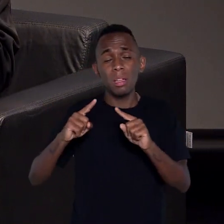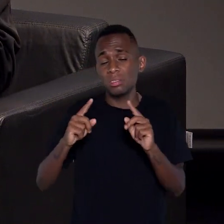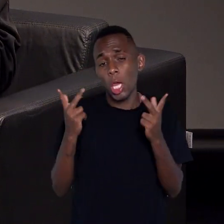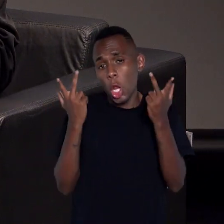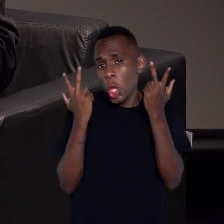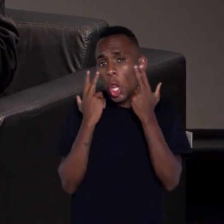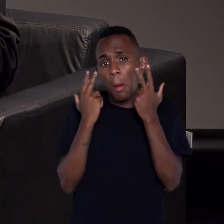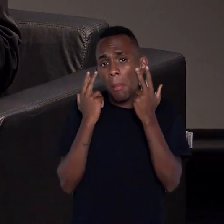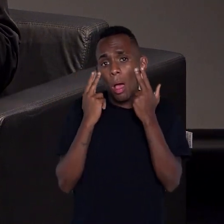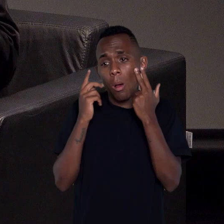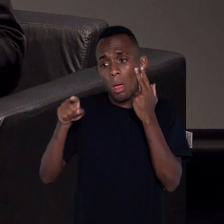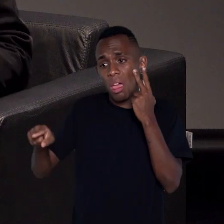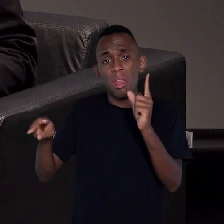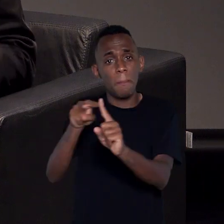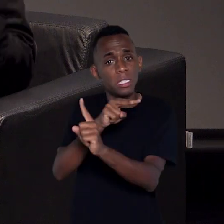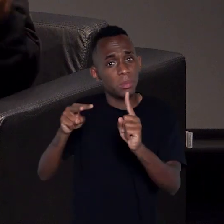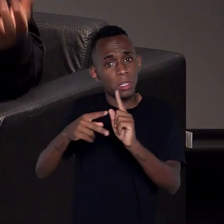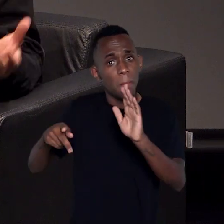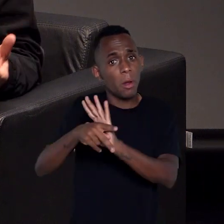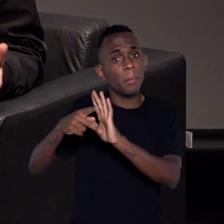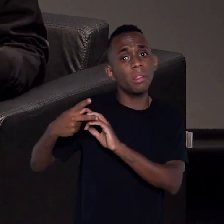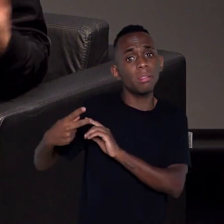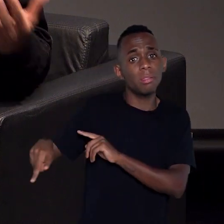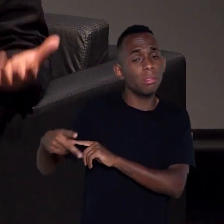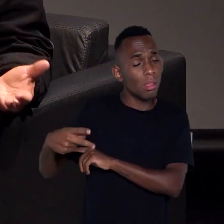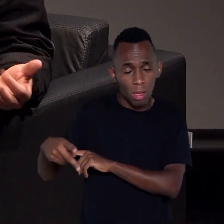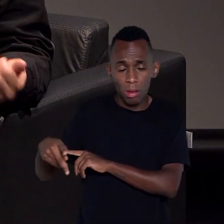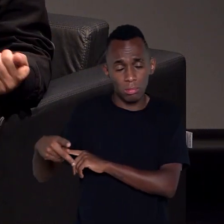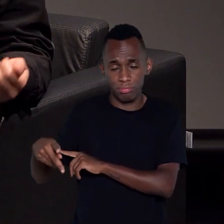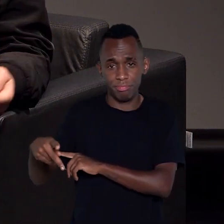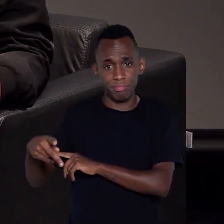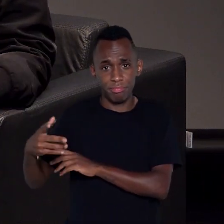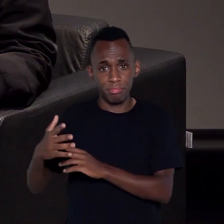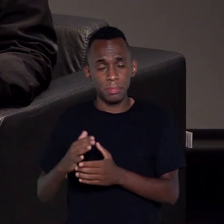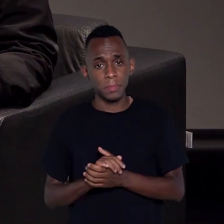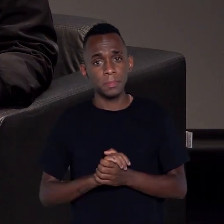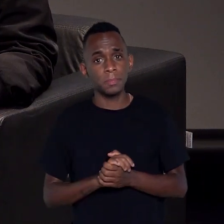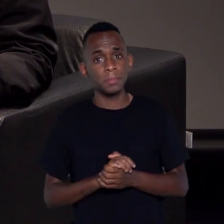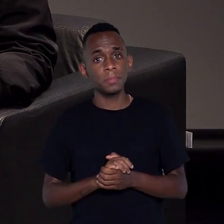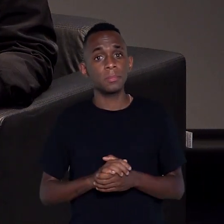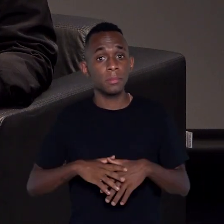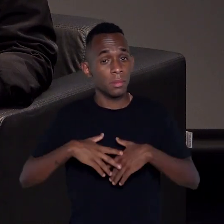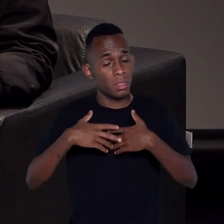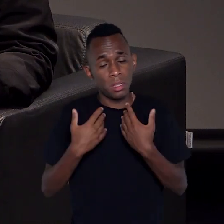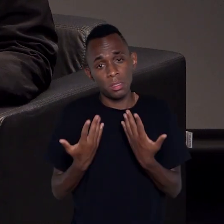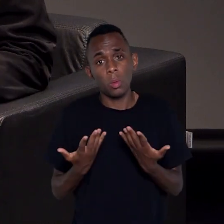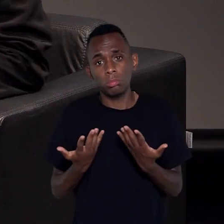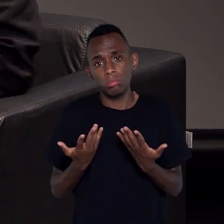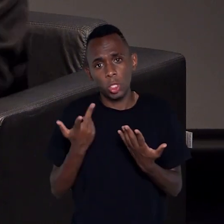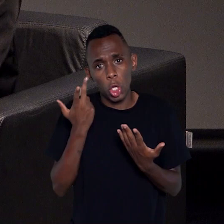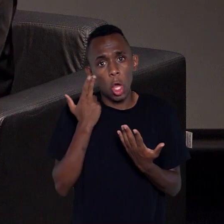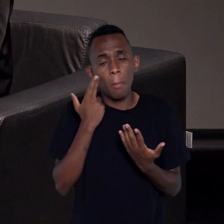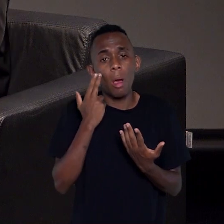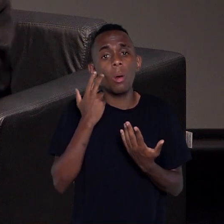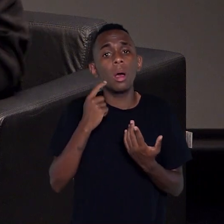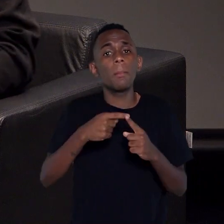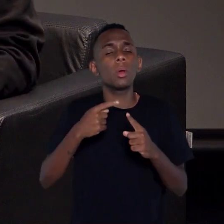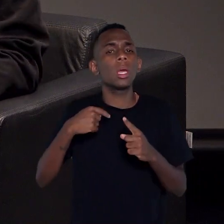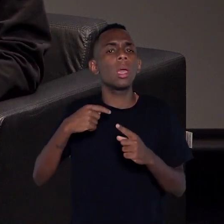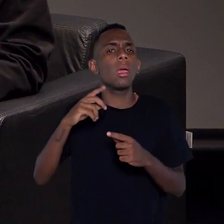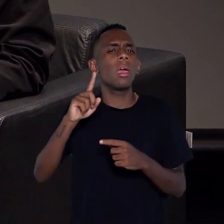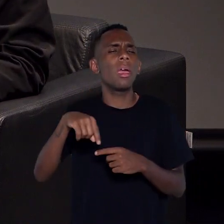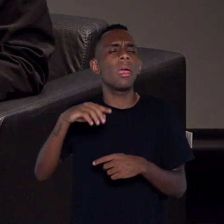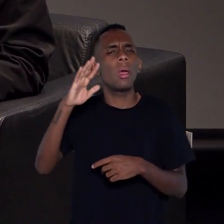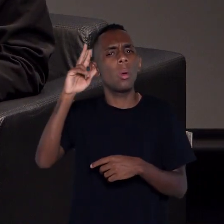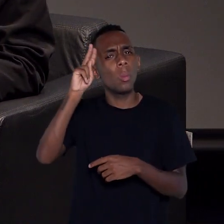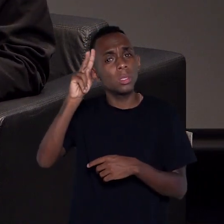partir da visão de mundo, da cosmovisão de mundo daquela pessoa. E é isso, eu acho que é uma história